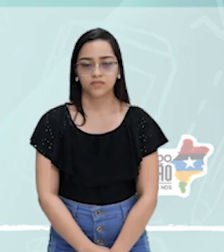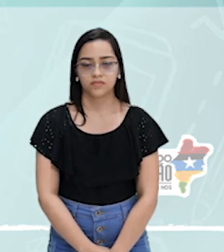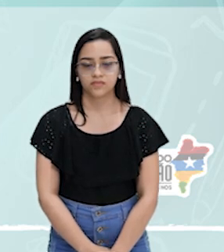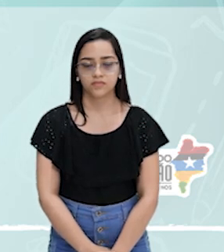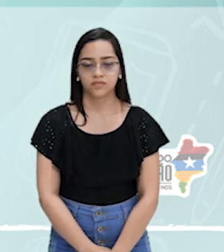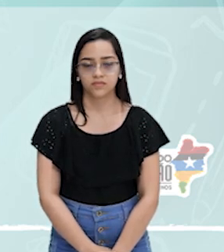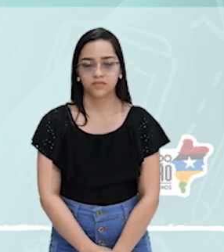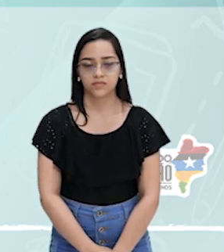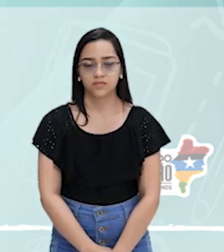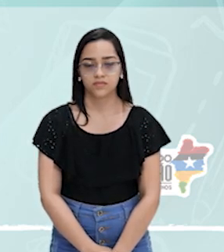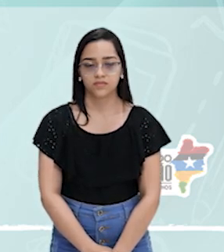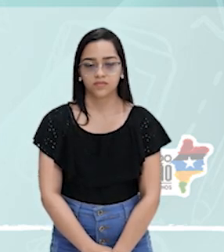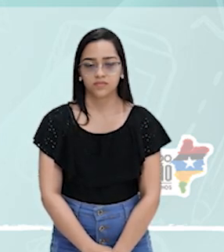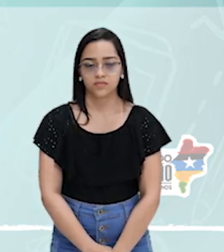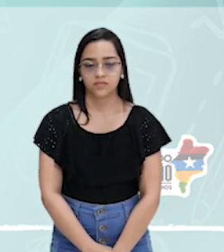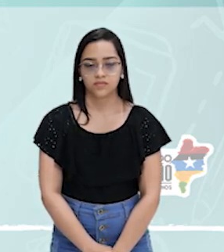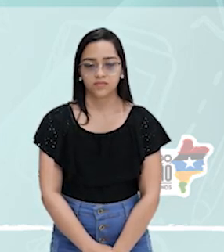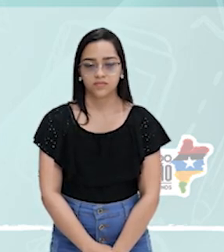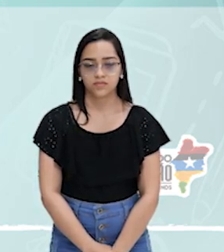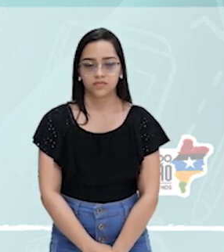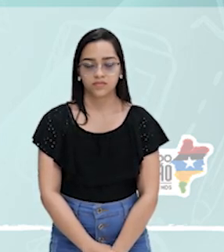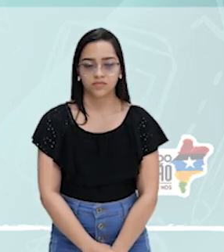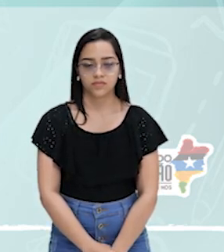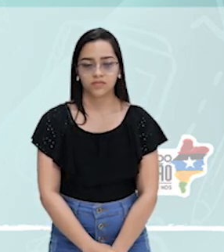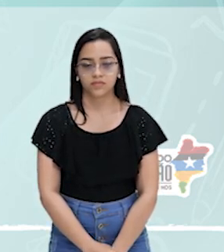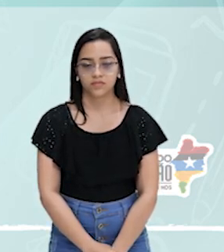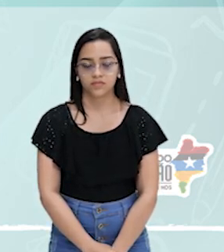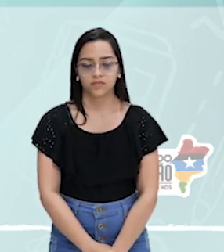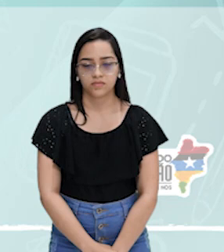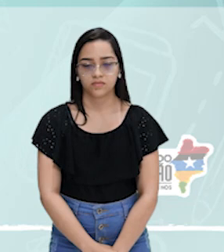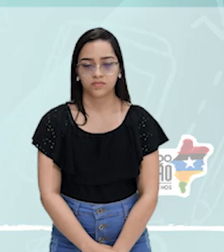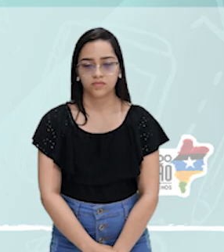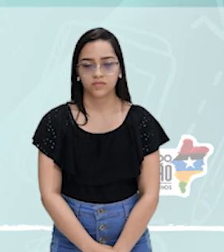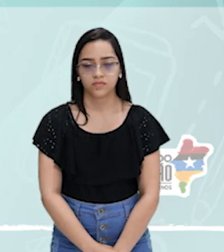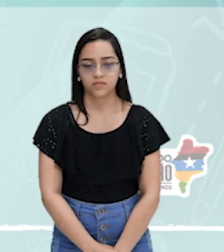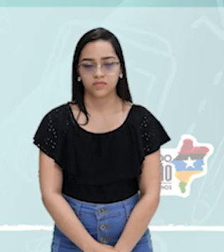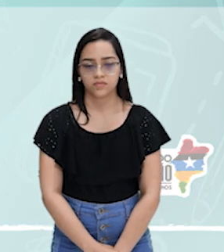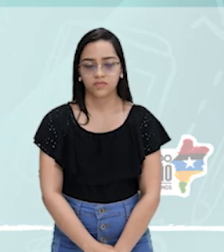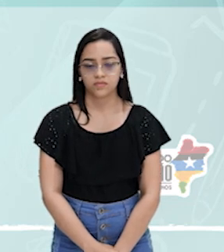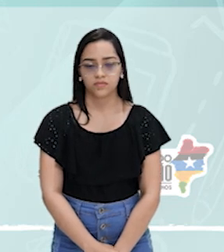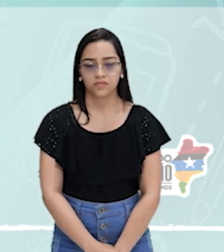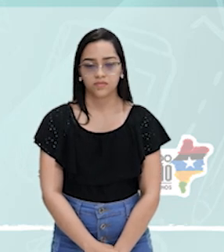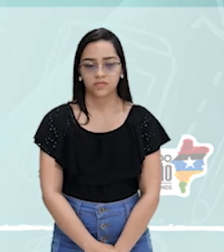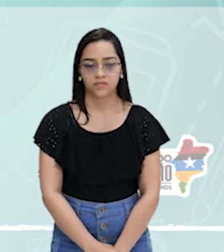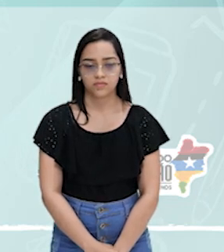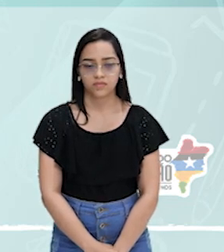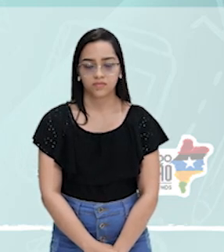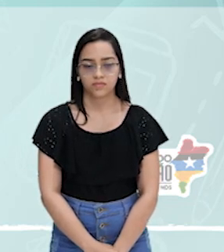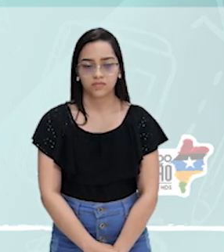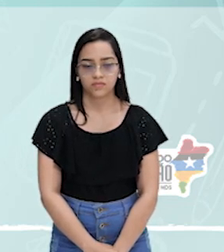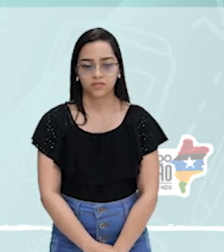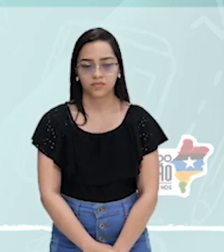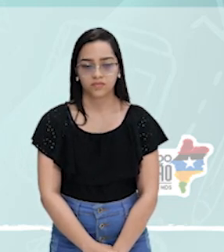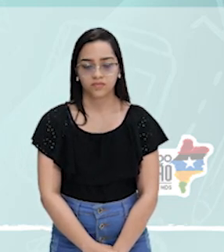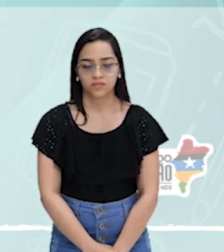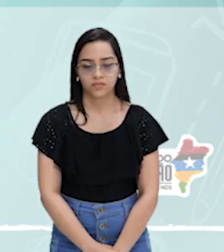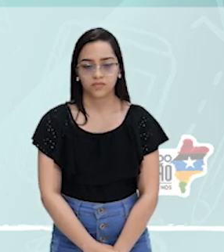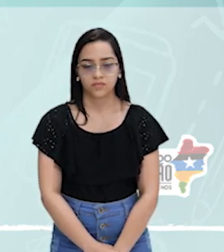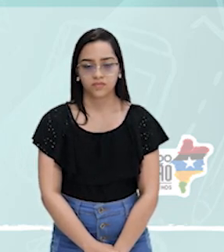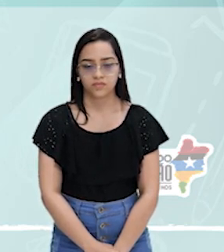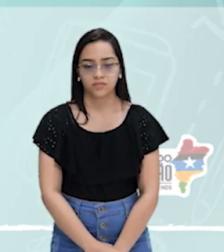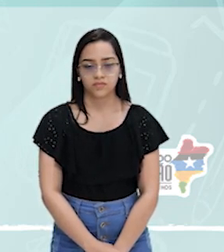menos que 10 quadros femininos. Em São Paulo e Belo Horizonte também já estão se constituindo